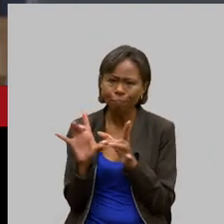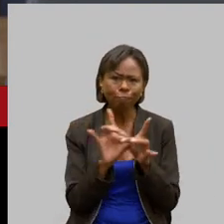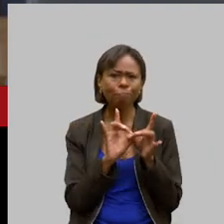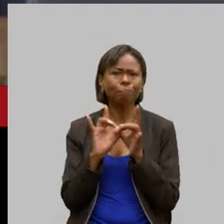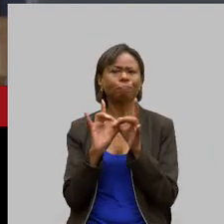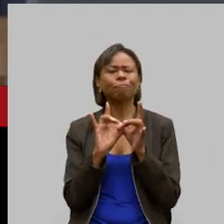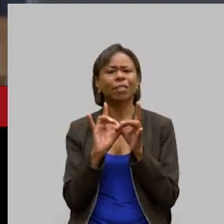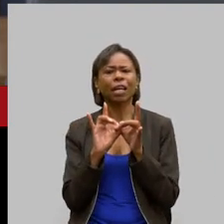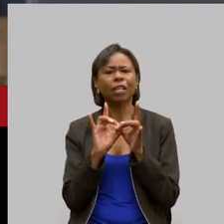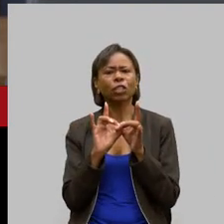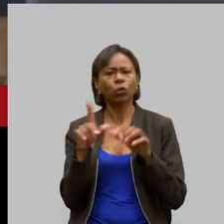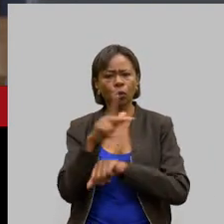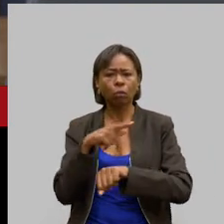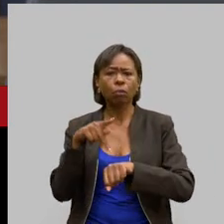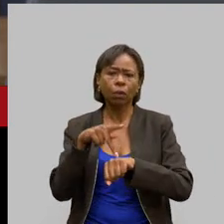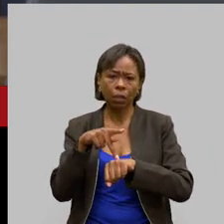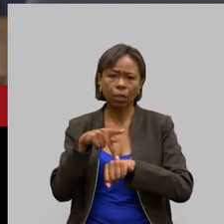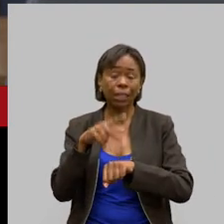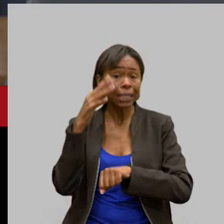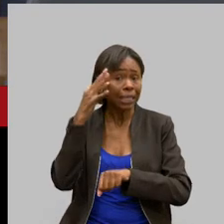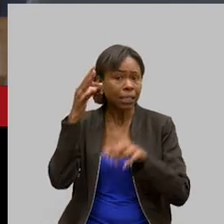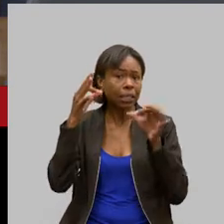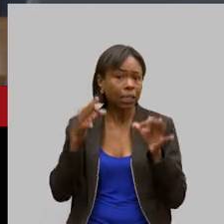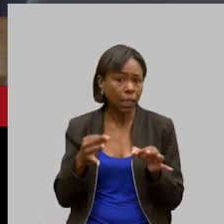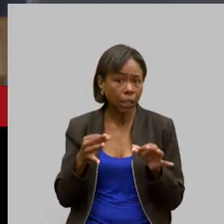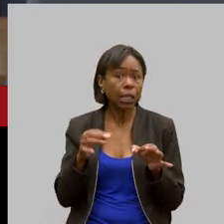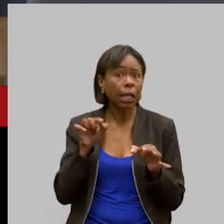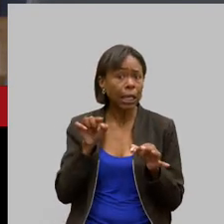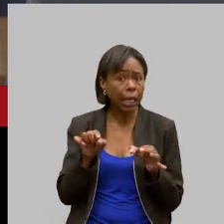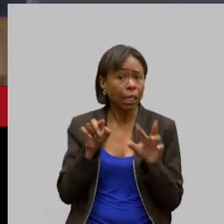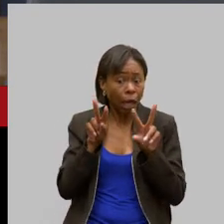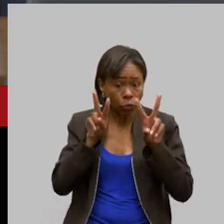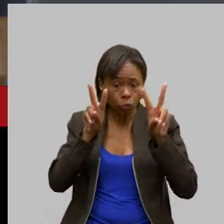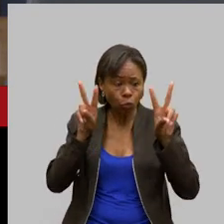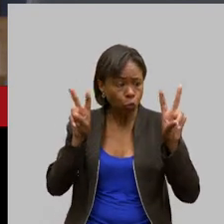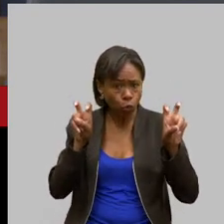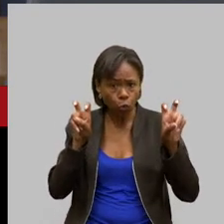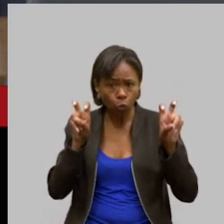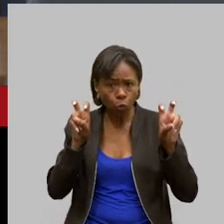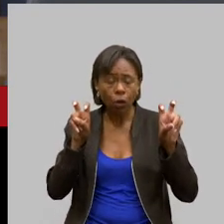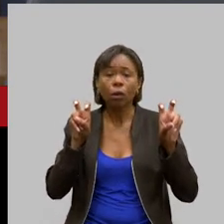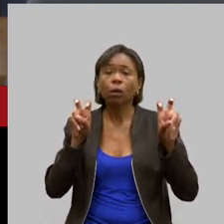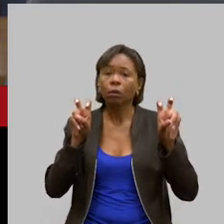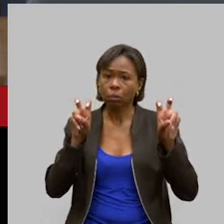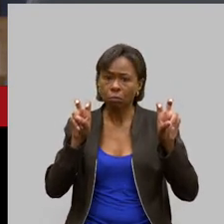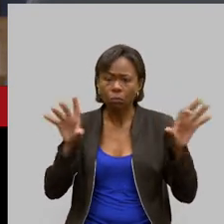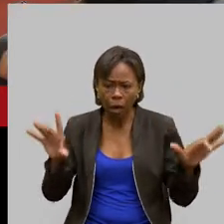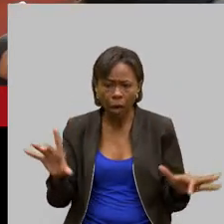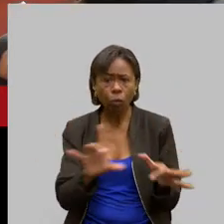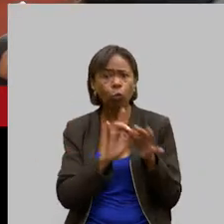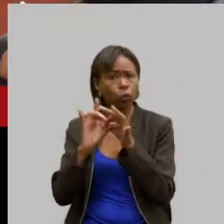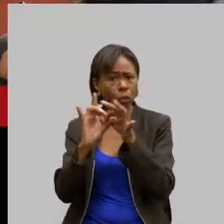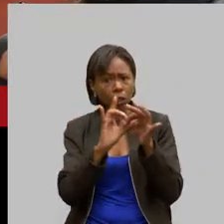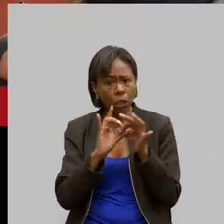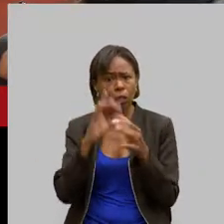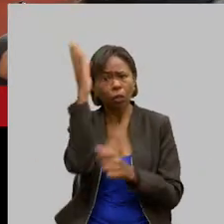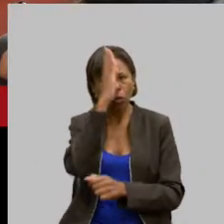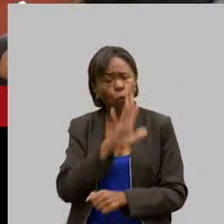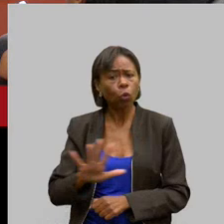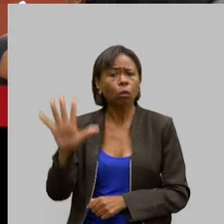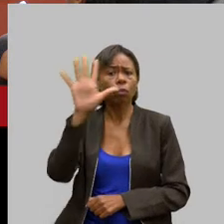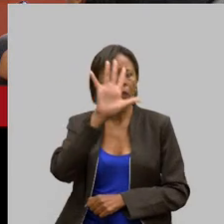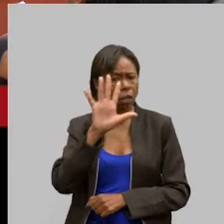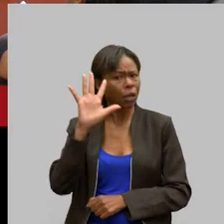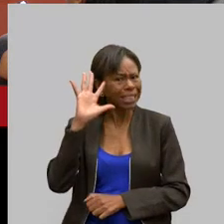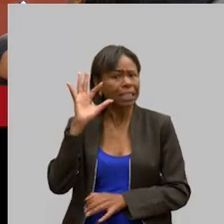do país e eu tenho certeza deputado Cristiano que essa é uma pauta que nós temos a chance de unir o país de unificar o Brasil né